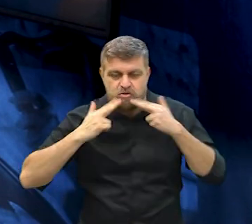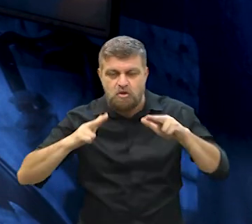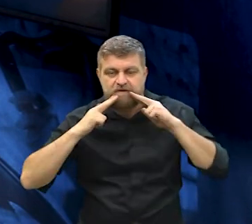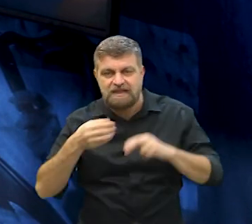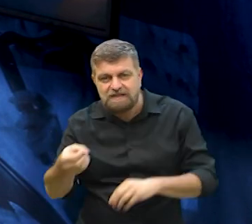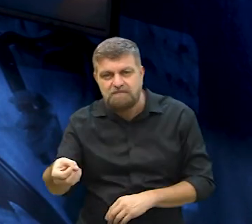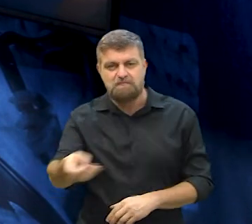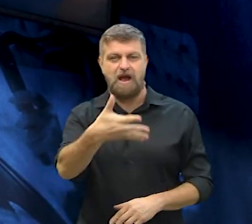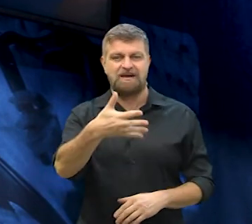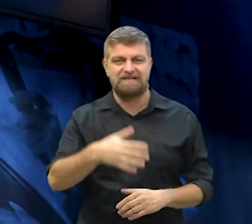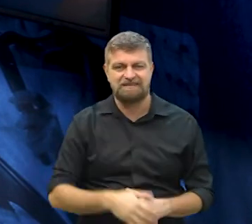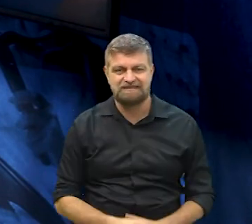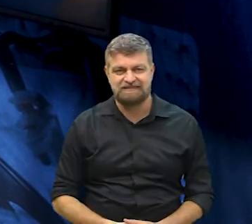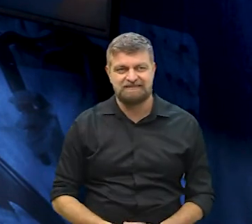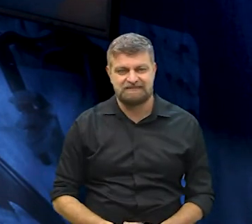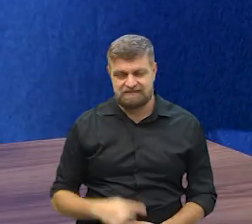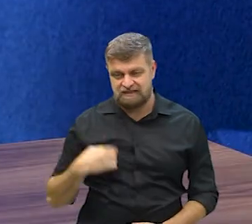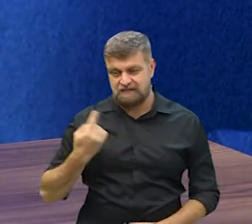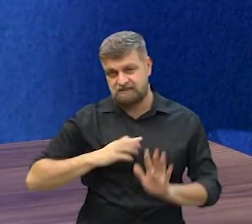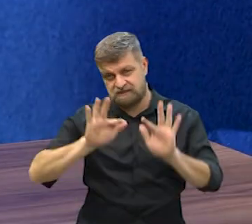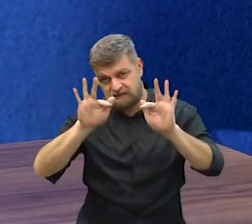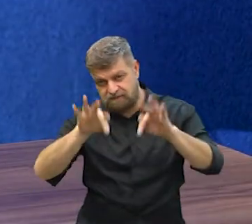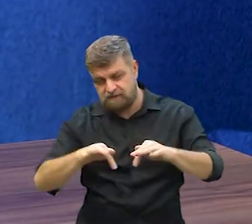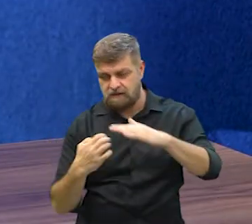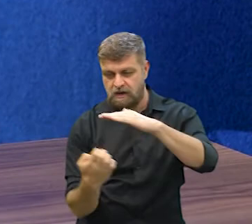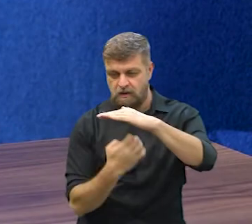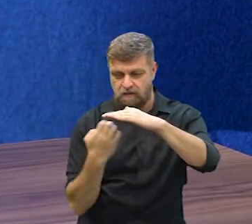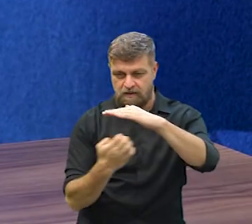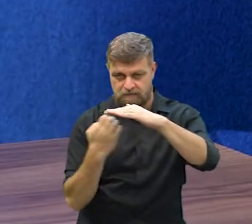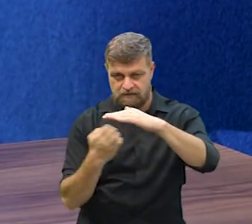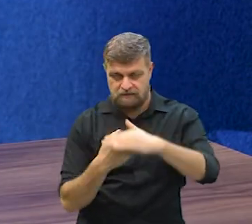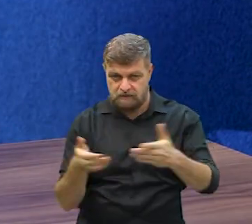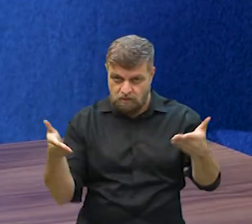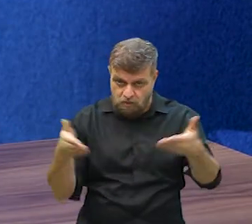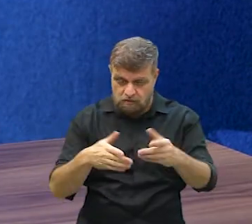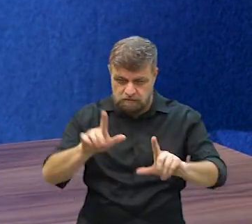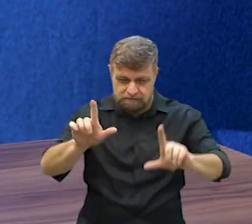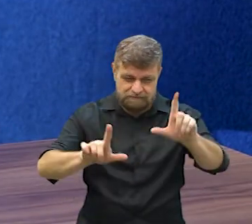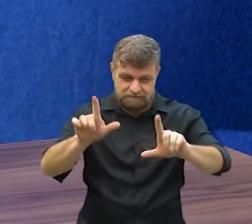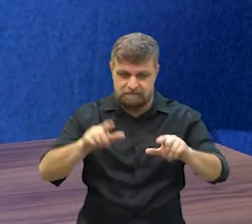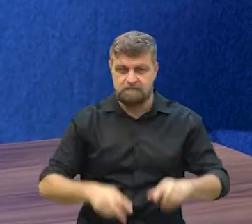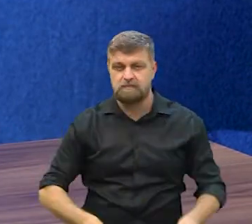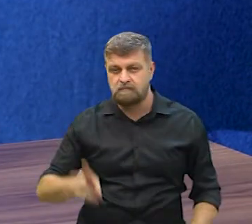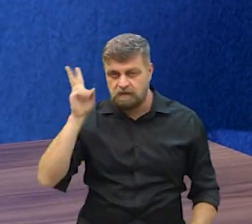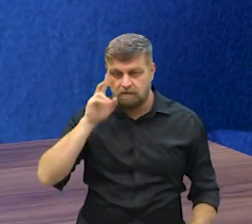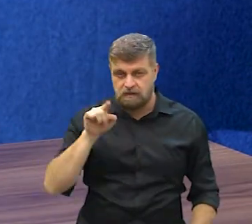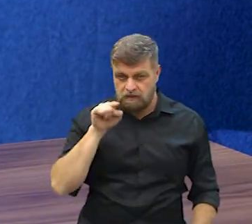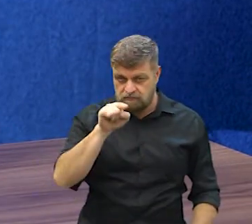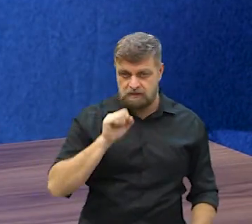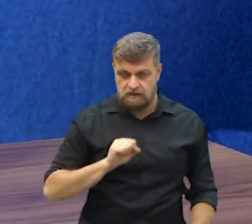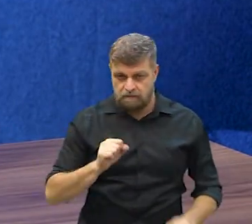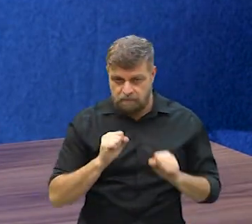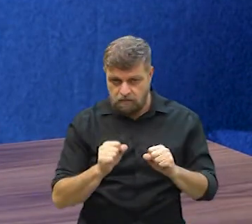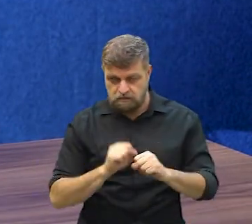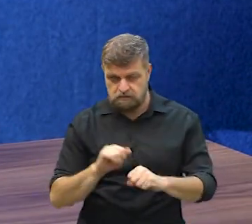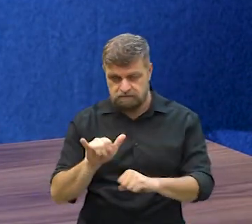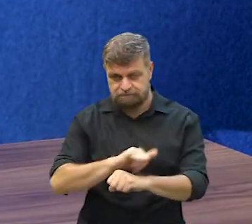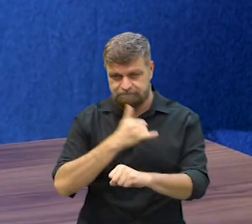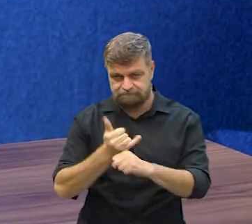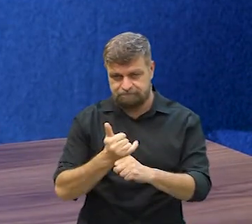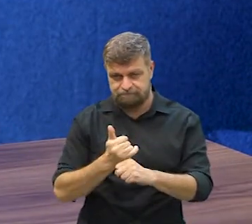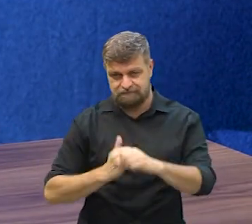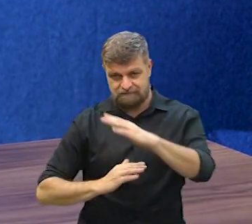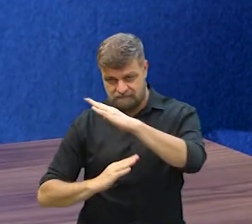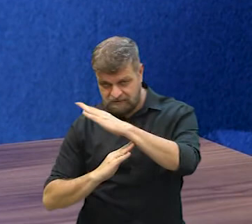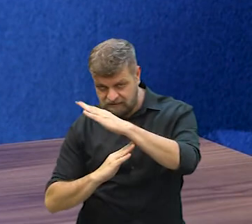vai ter muita novidade para contar. Tá certo, então, e assim a gente encerra o Ser Empreendedor de hoje. Lembrando que você pode acessar